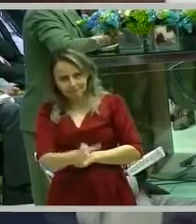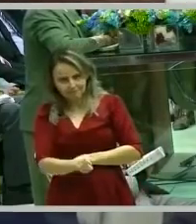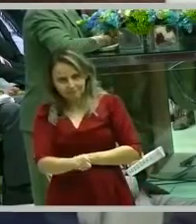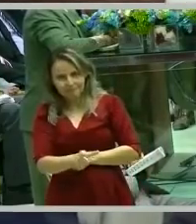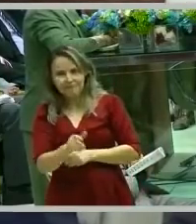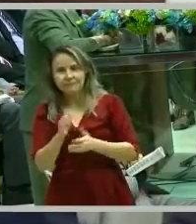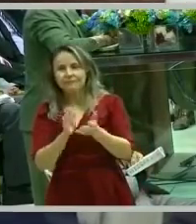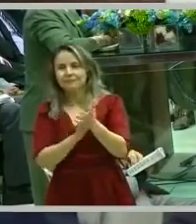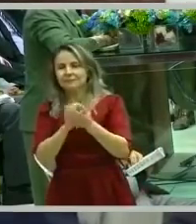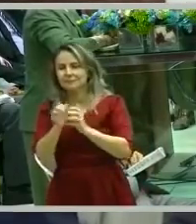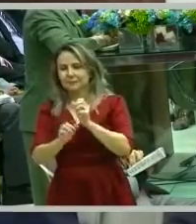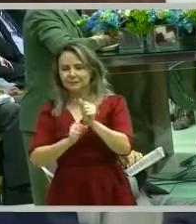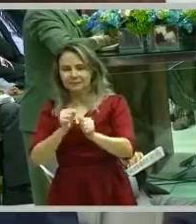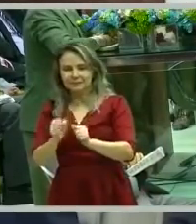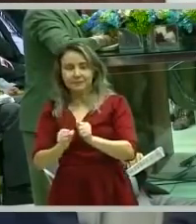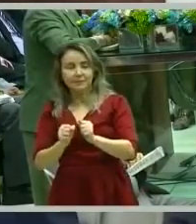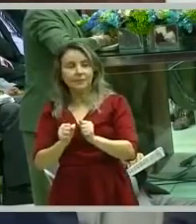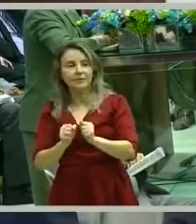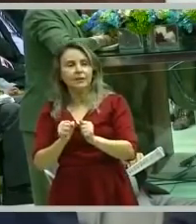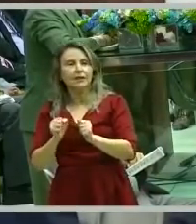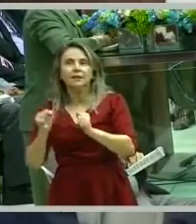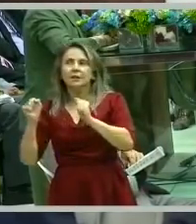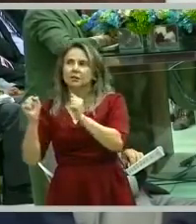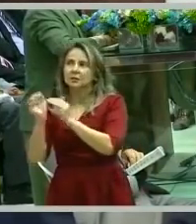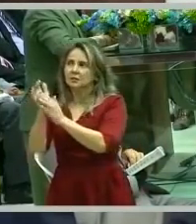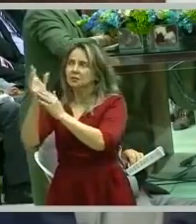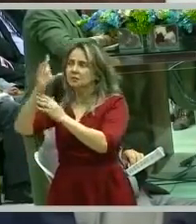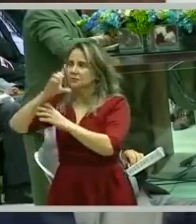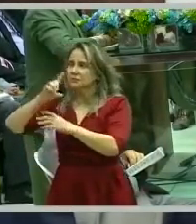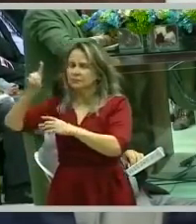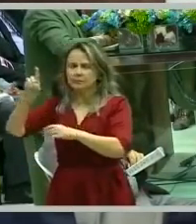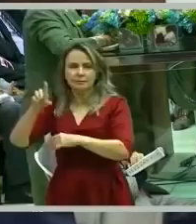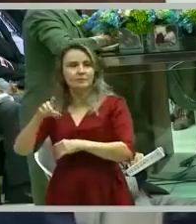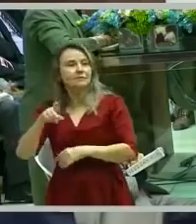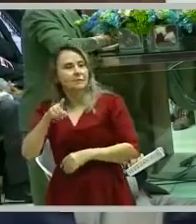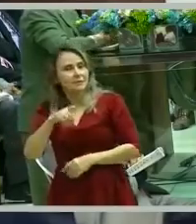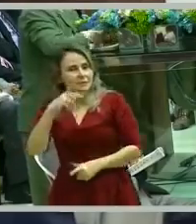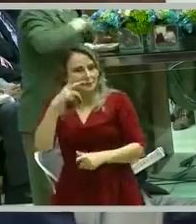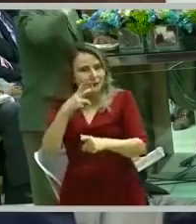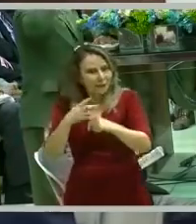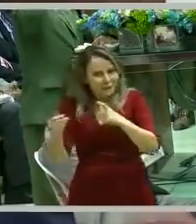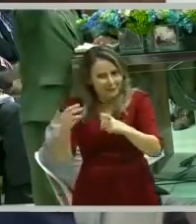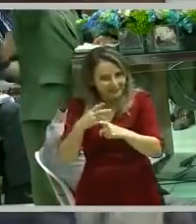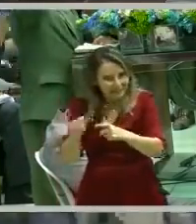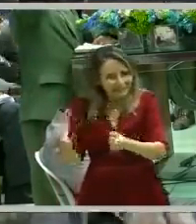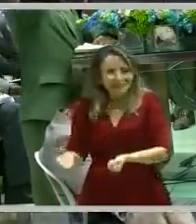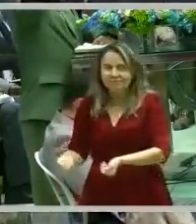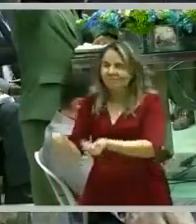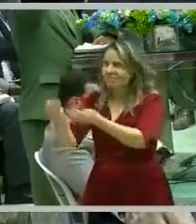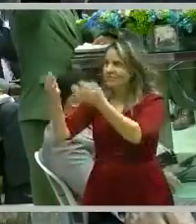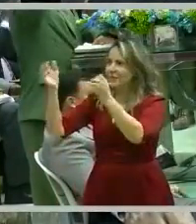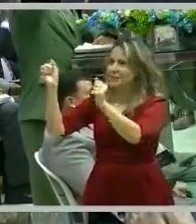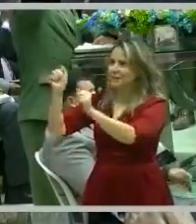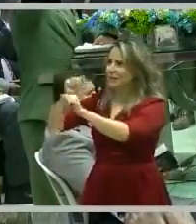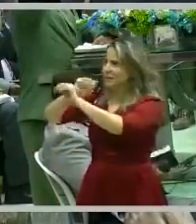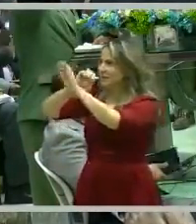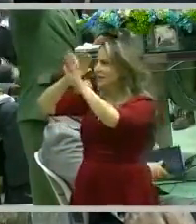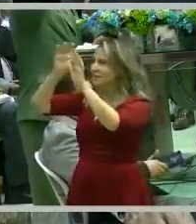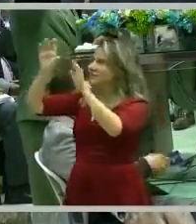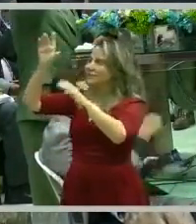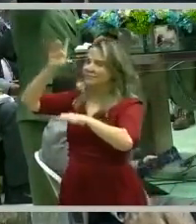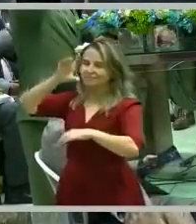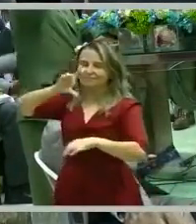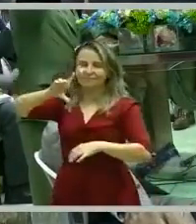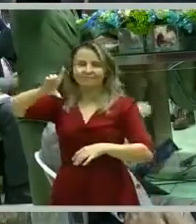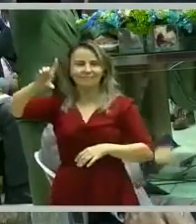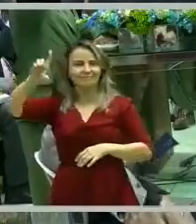Aleluia! Exaltado seja Deus. Mas quem vai vencer Eliabe? Quem vai vencer Eliabe? Dê um glória para Deus. Só quem vai vencer